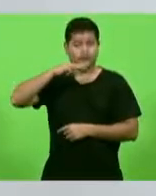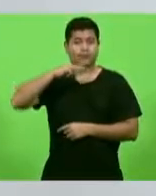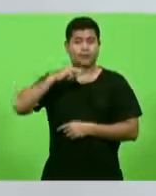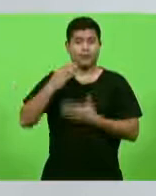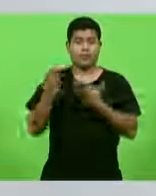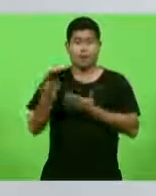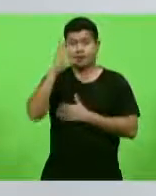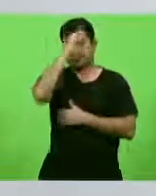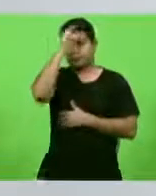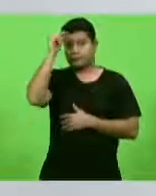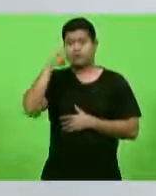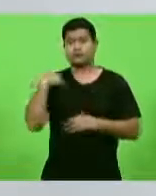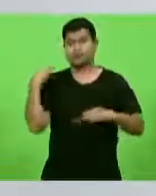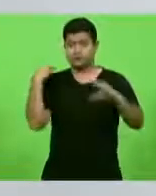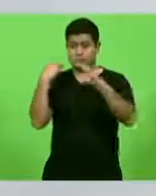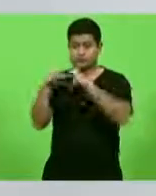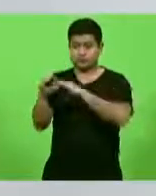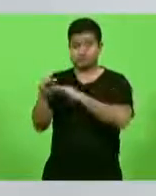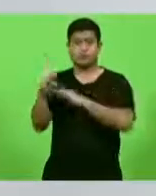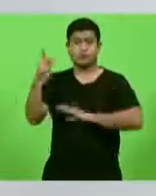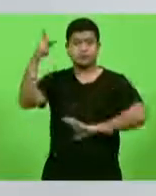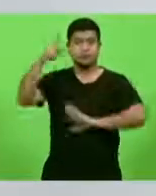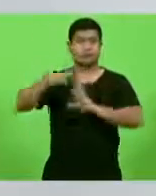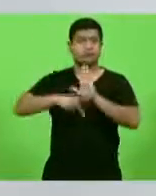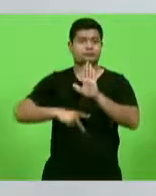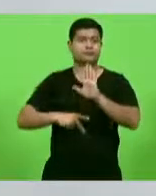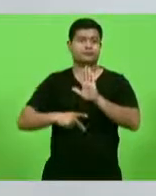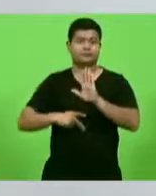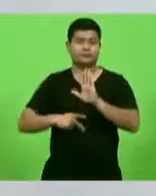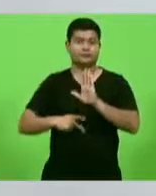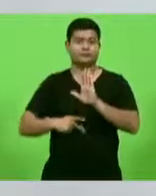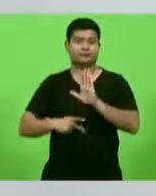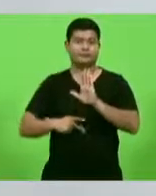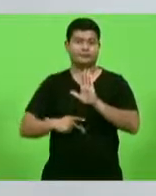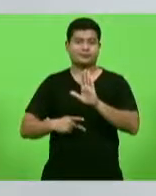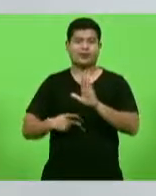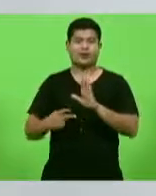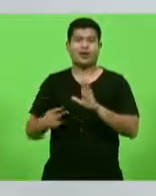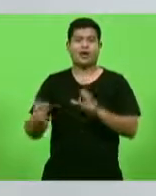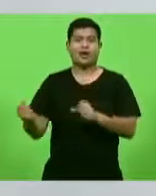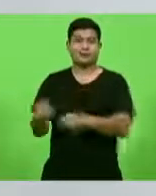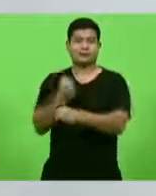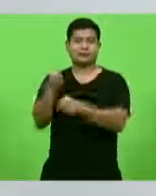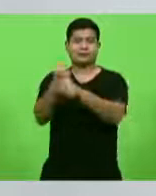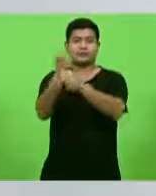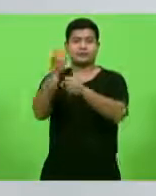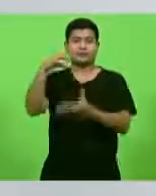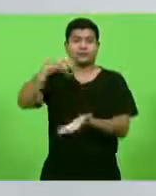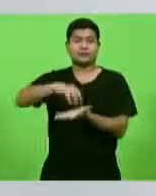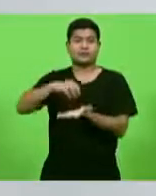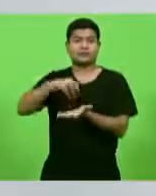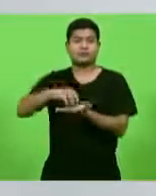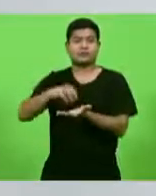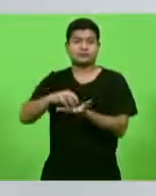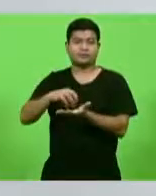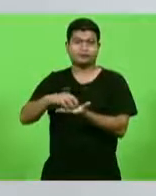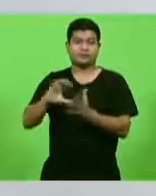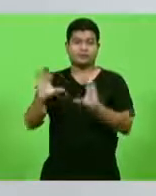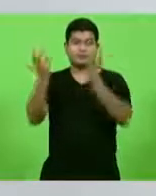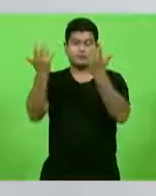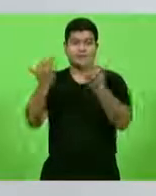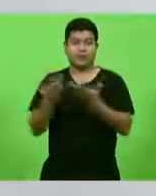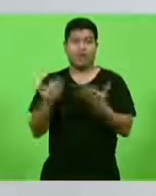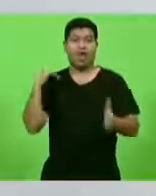a Prefeitura de Blumenau encaminhou o projeto para a construção do Centro de Convenções e até agora não